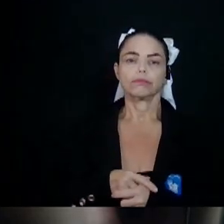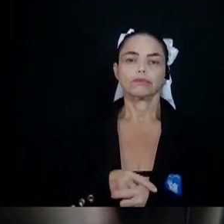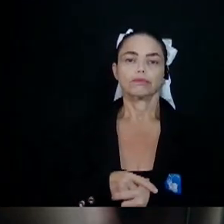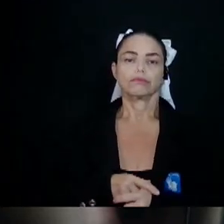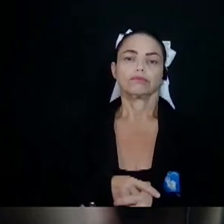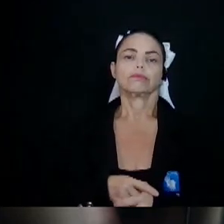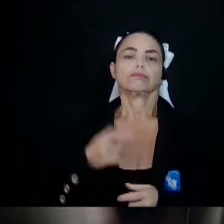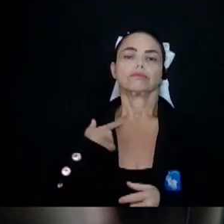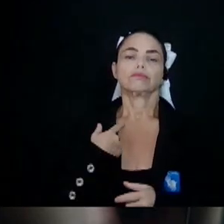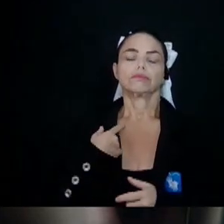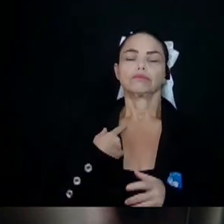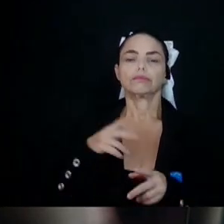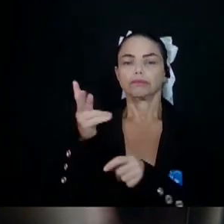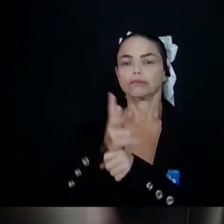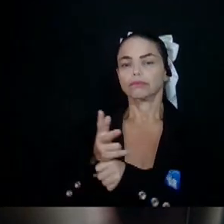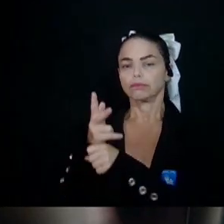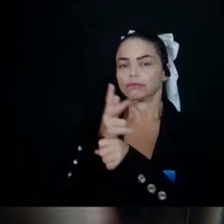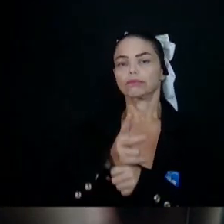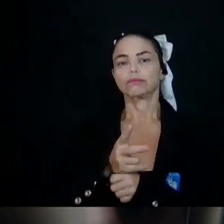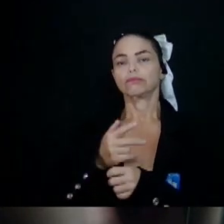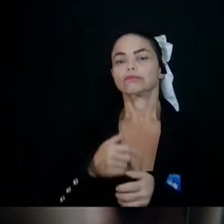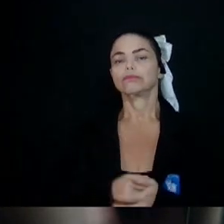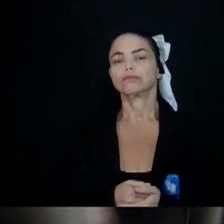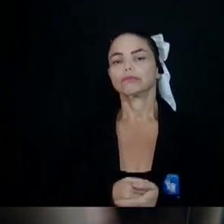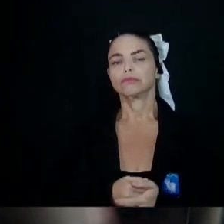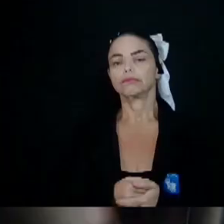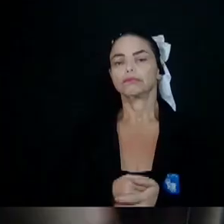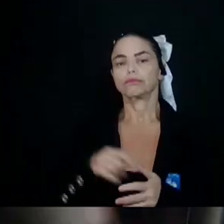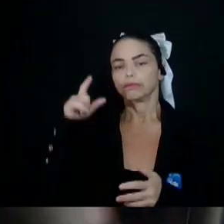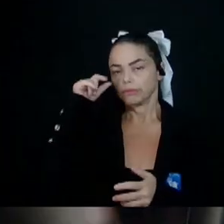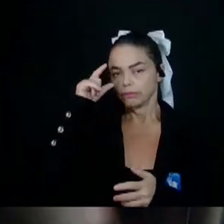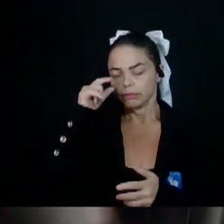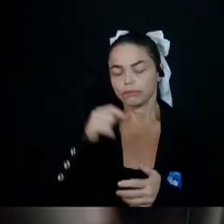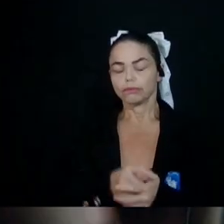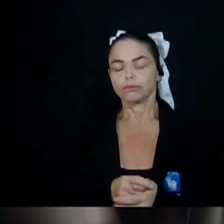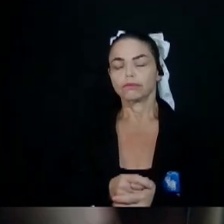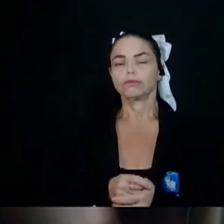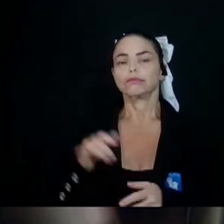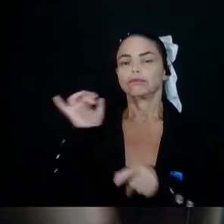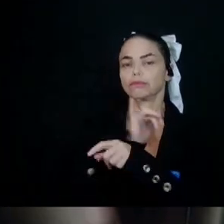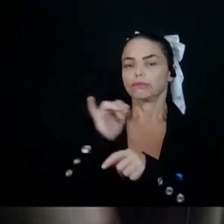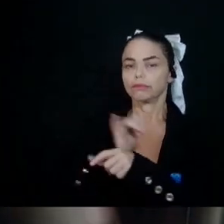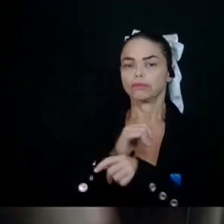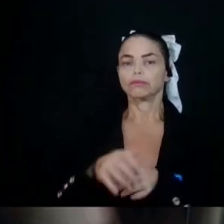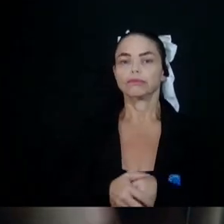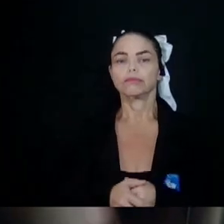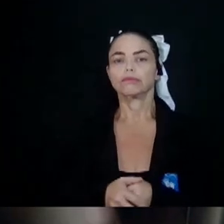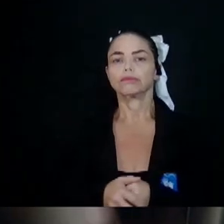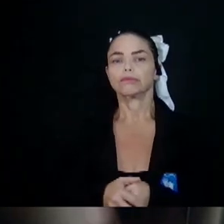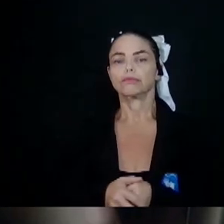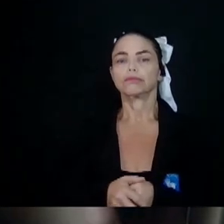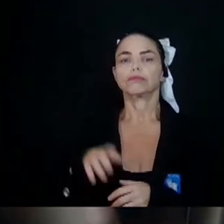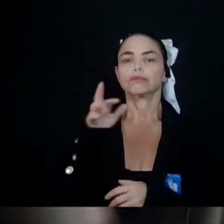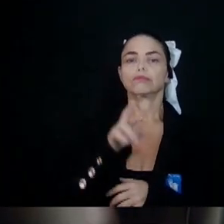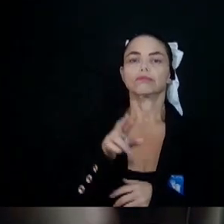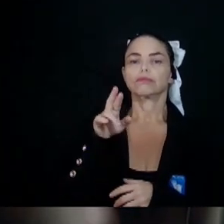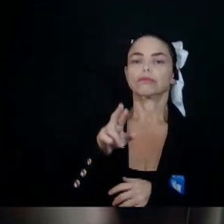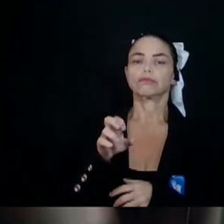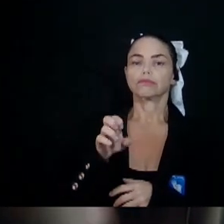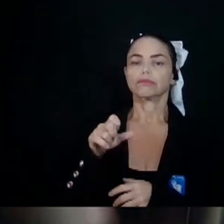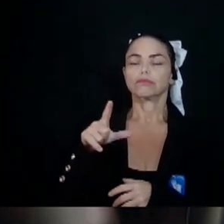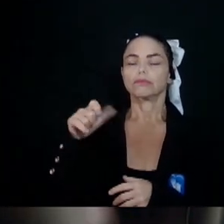Os vídeos que hoje nós vemos no Instagram, YouTube, né, vídeos curtos, por exemplo, as